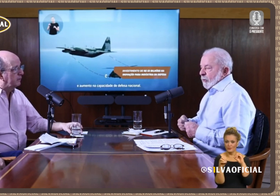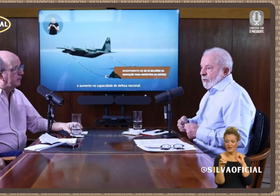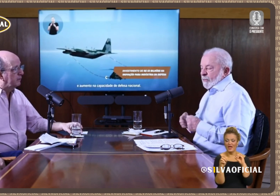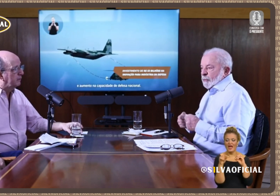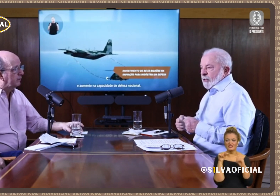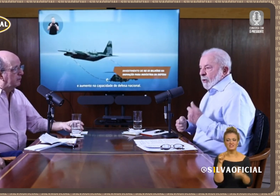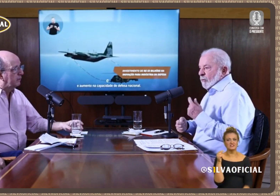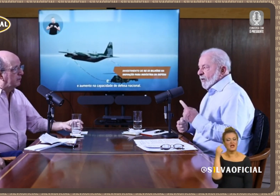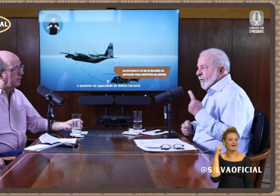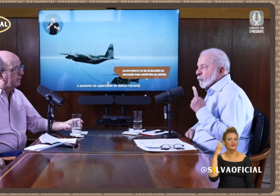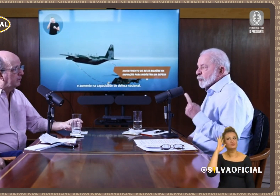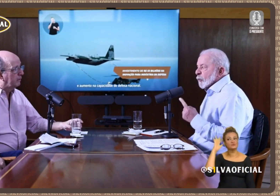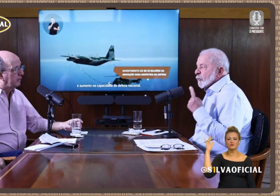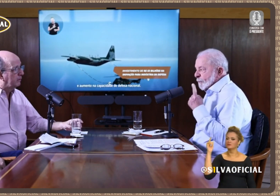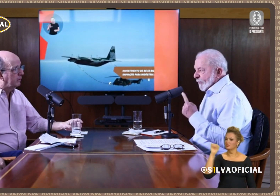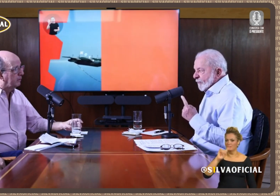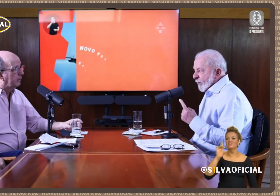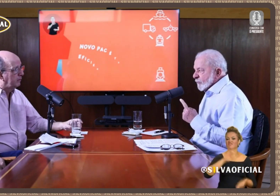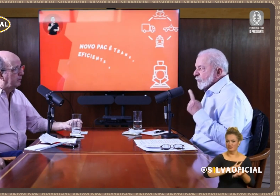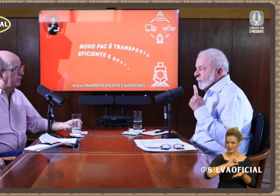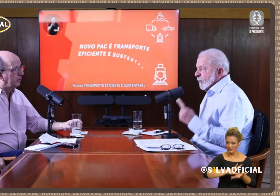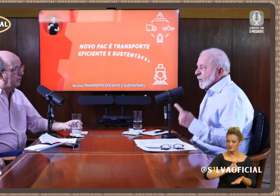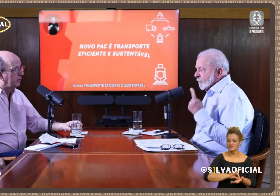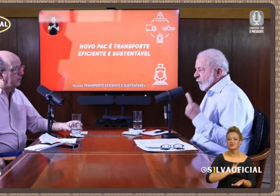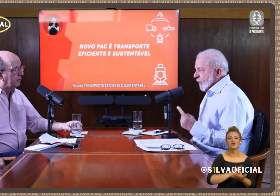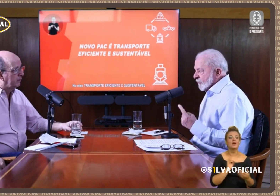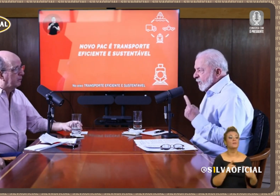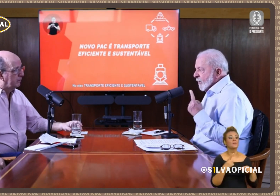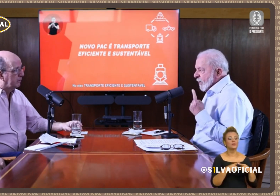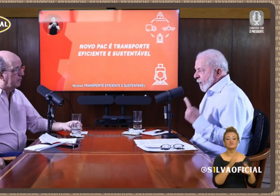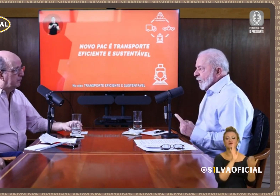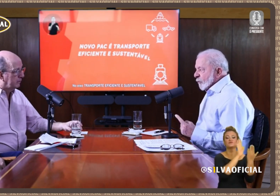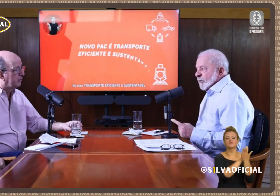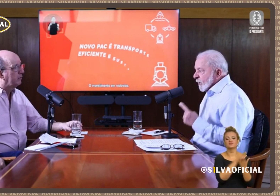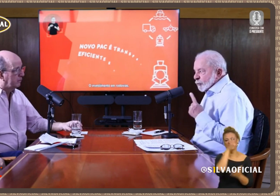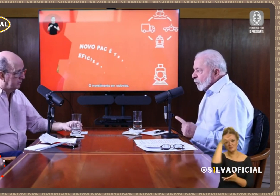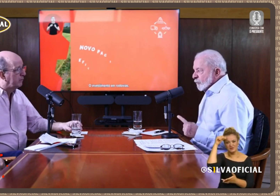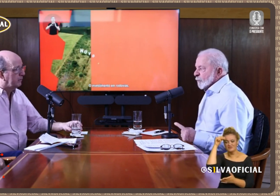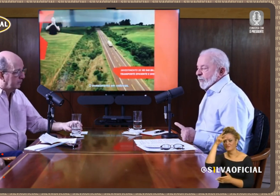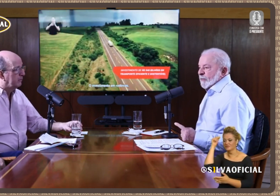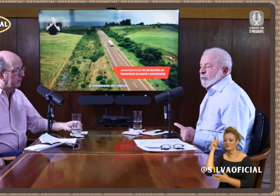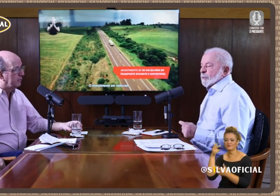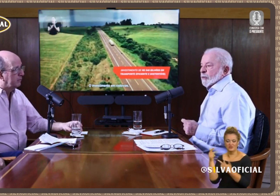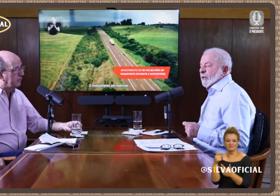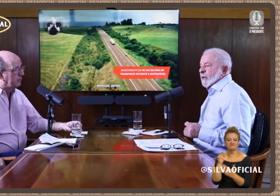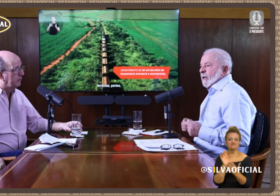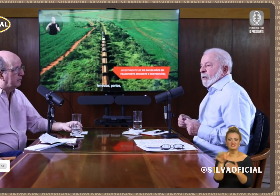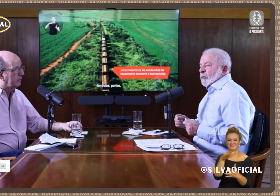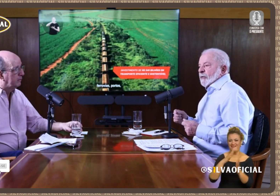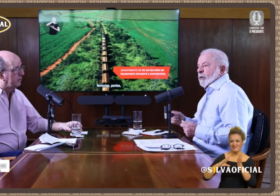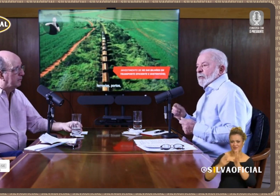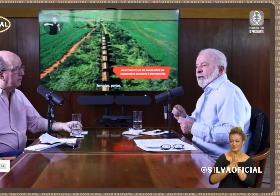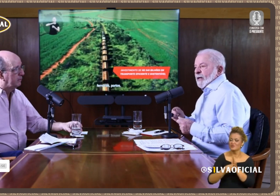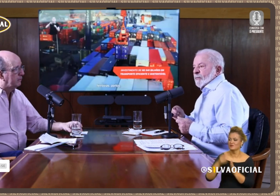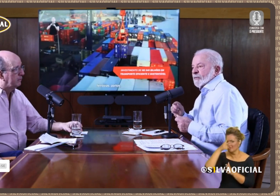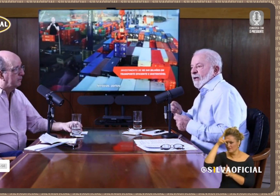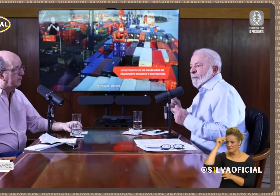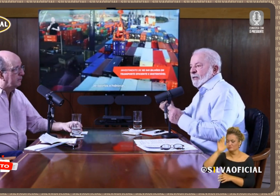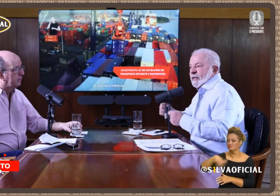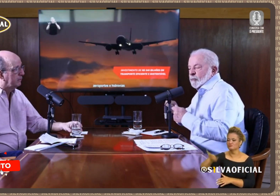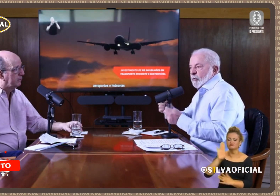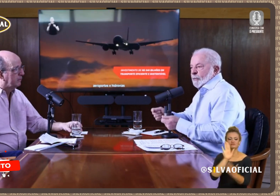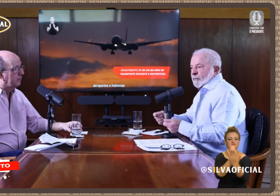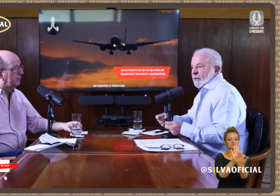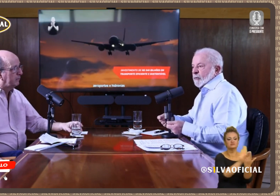E aí, senhor, nós vamos ter que conversar com todos os prefeitos que estão na floresta amazônica, todos os prefeitos, porque nós não queremos